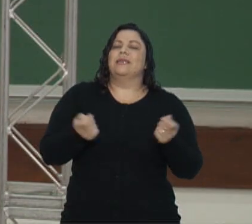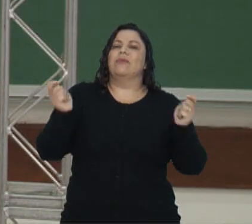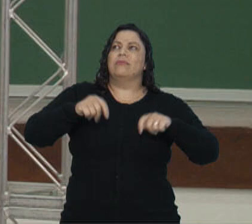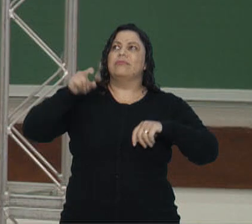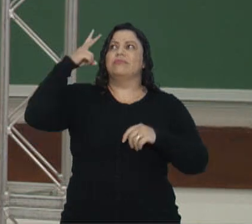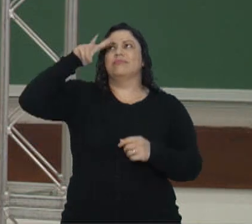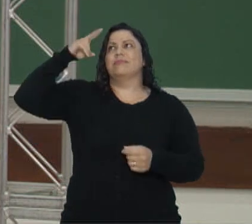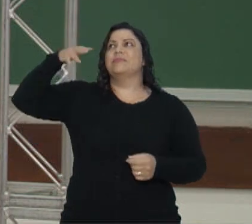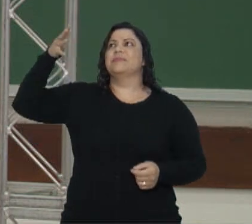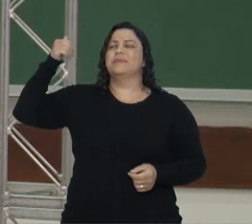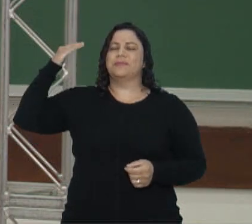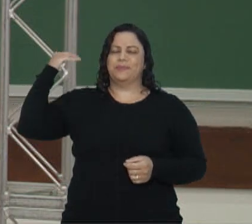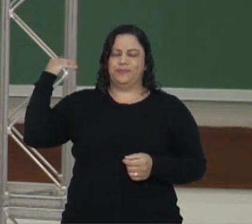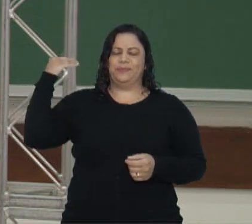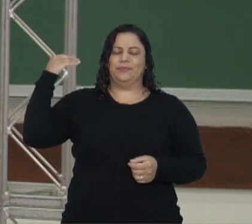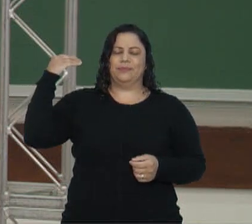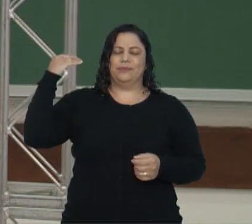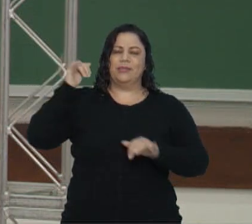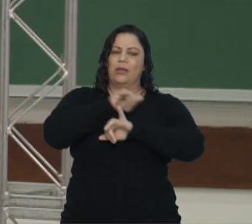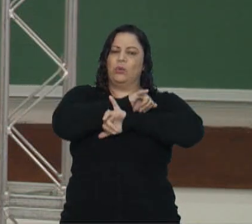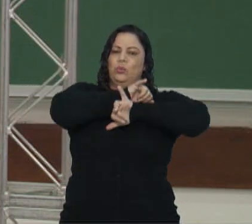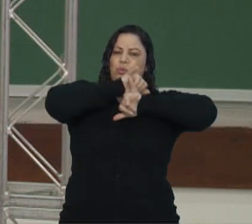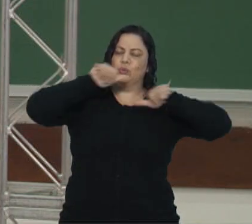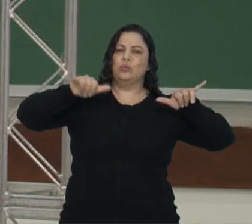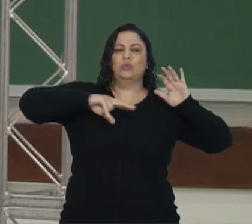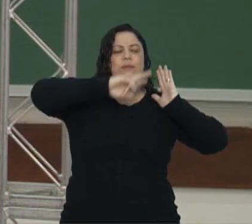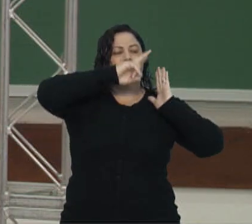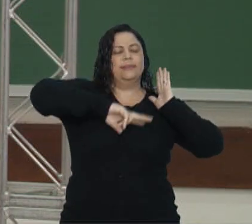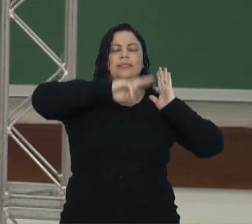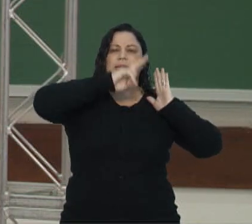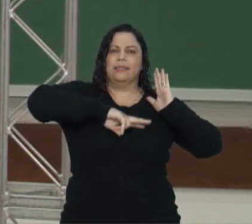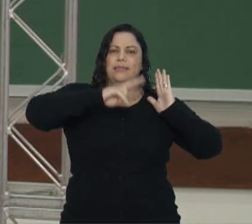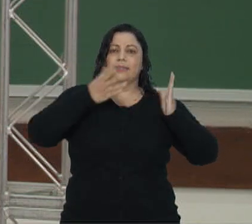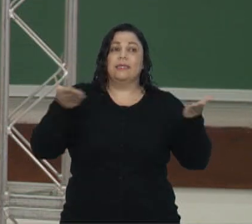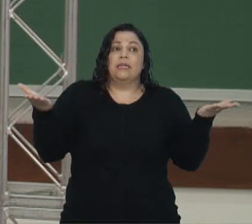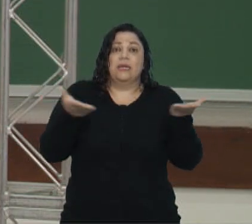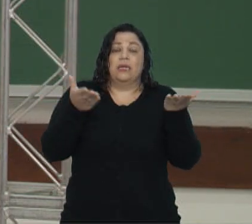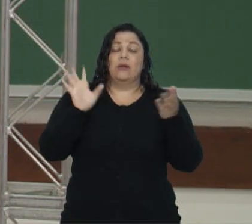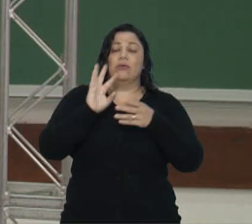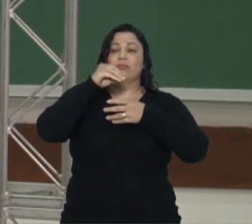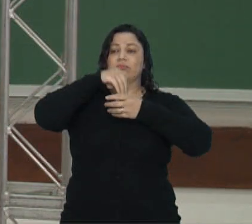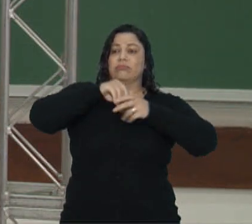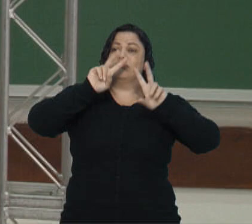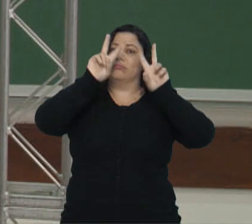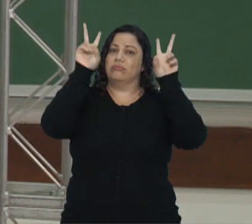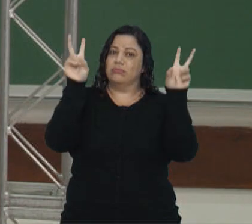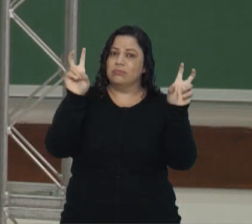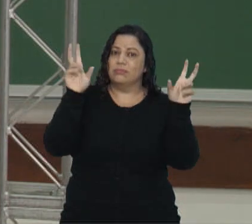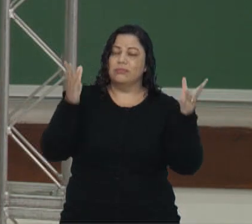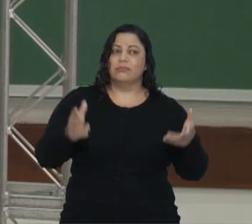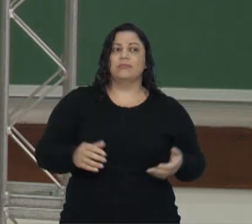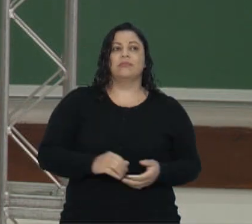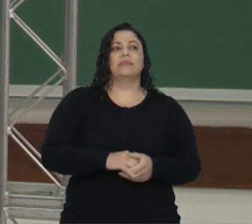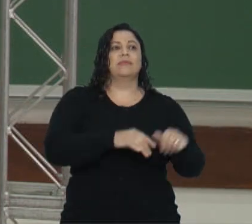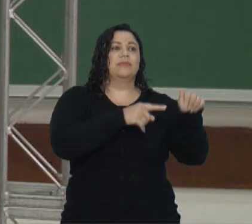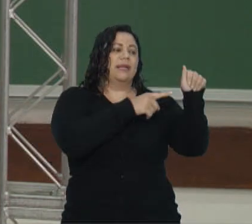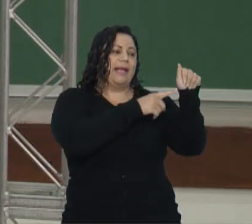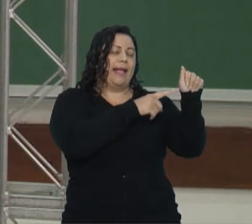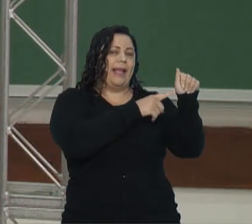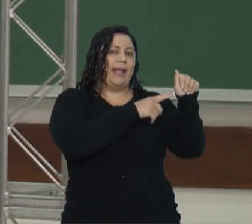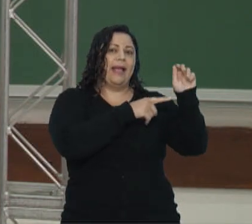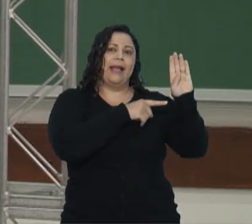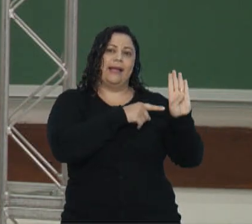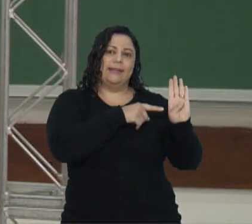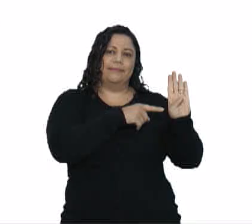revisão da notícia lida. Agora a gente volta para discutir o tema dentro desses aspectos. Letra A e letra B